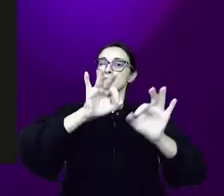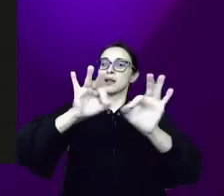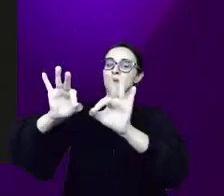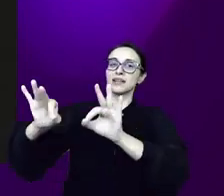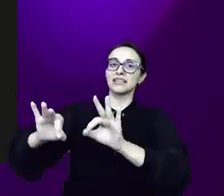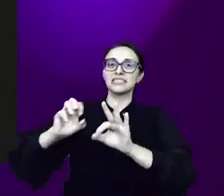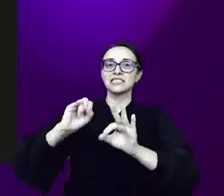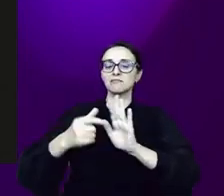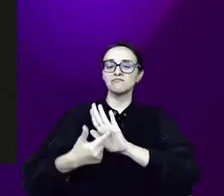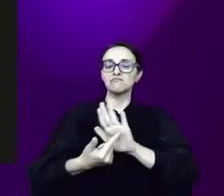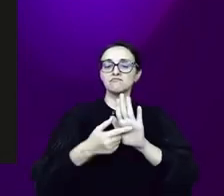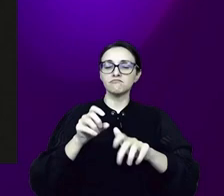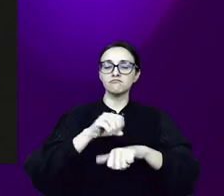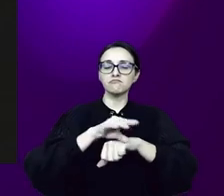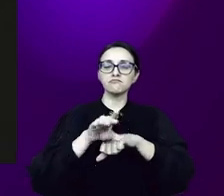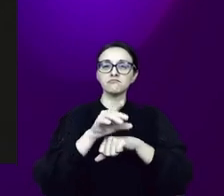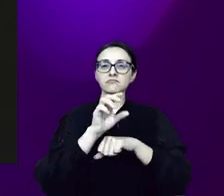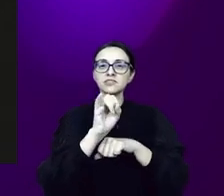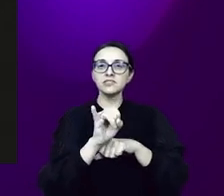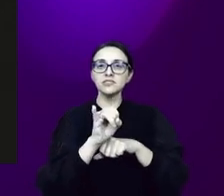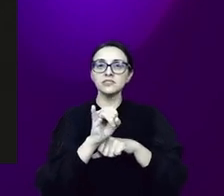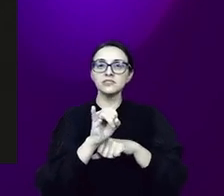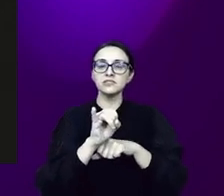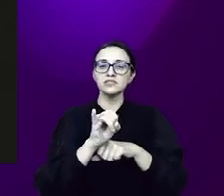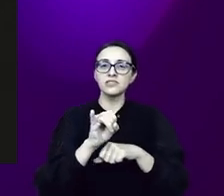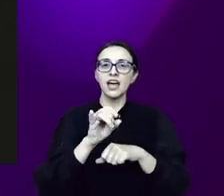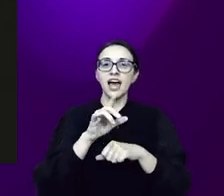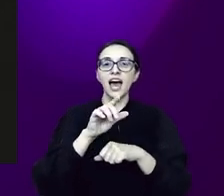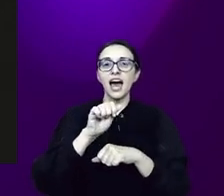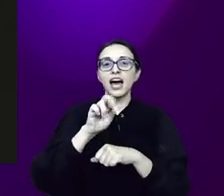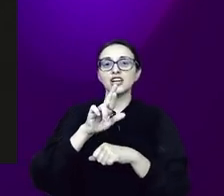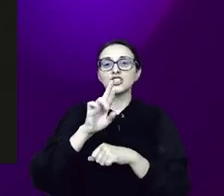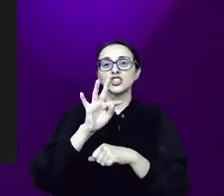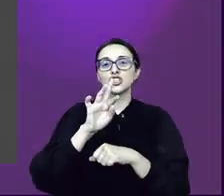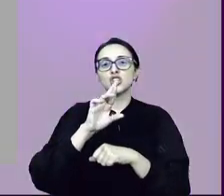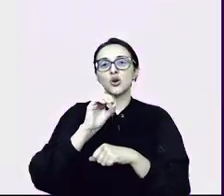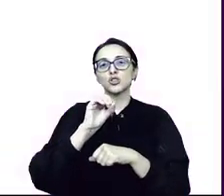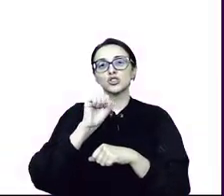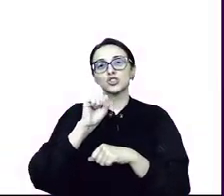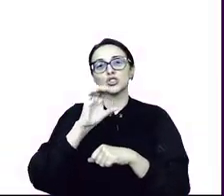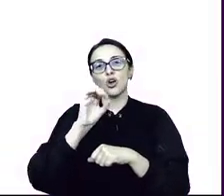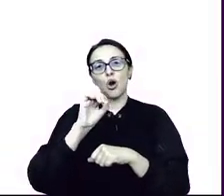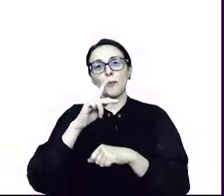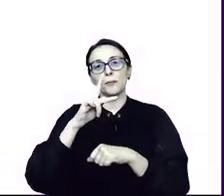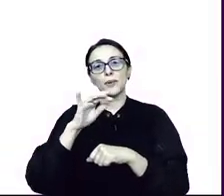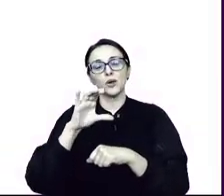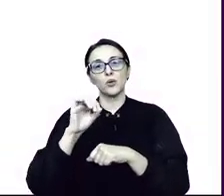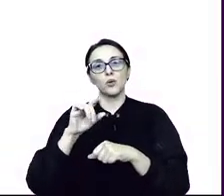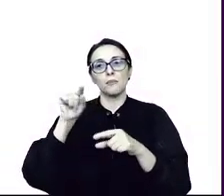você indicaria um release artroscópico para uma osteoartrose?